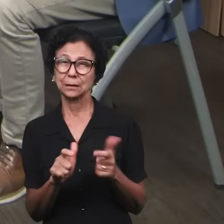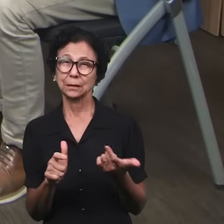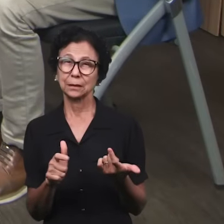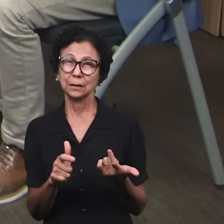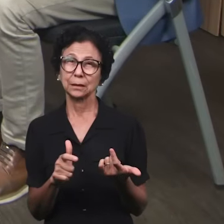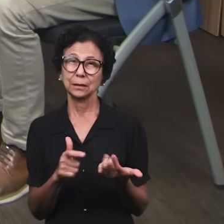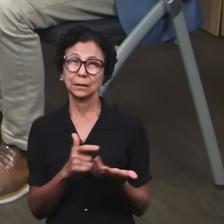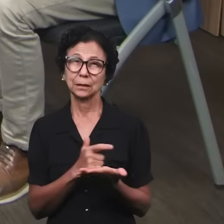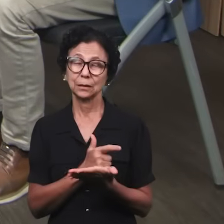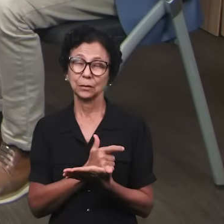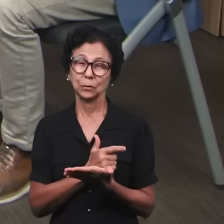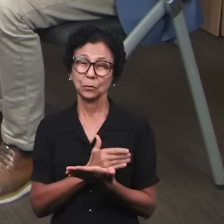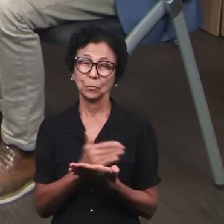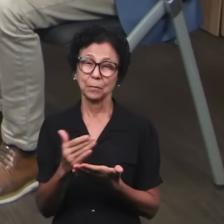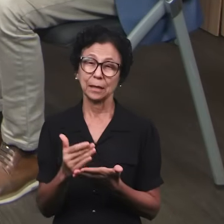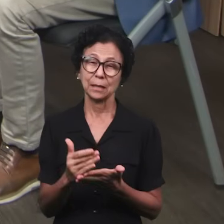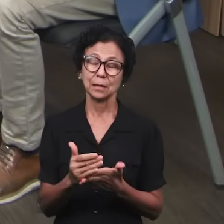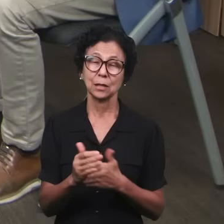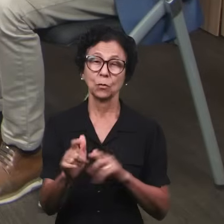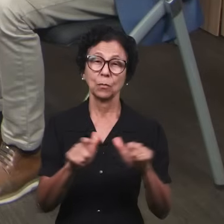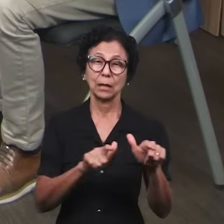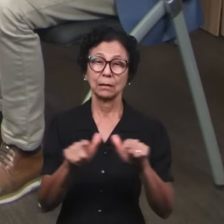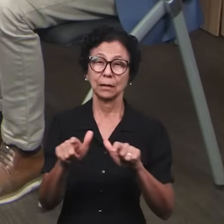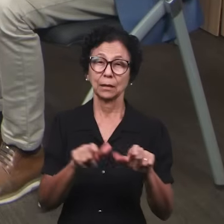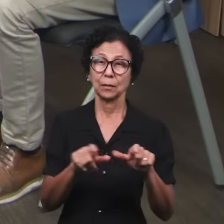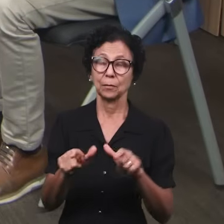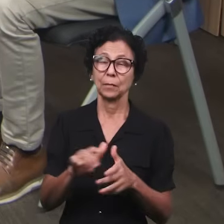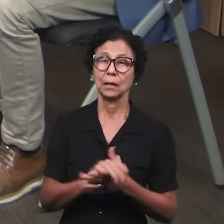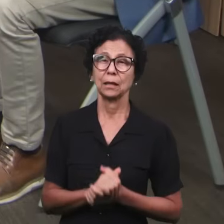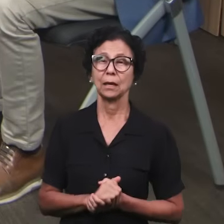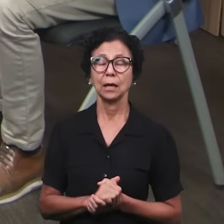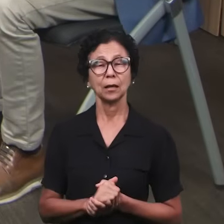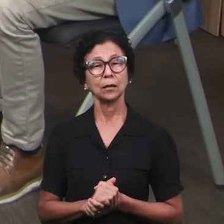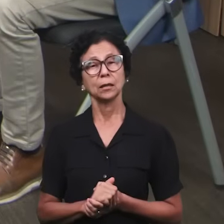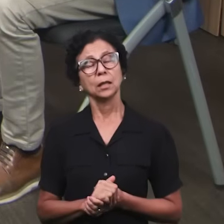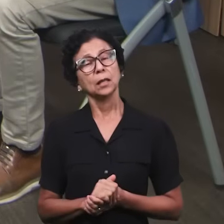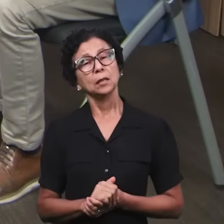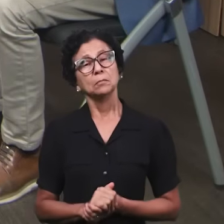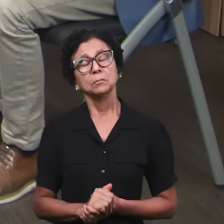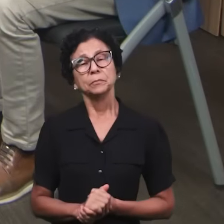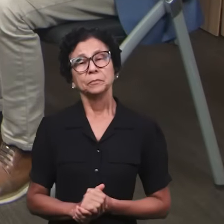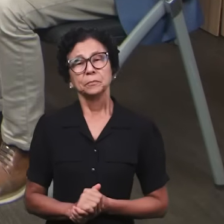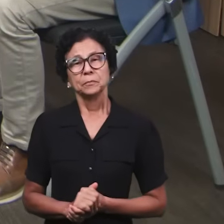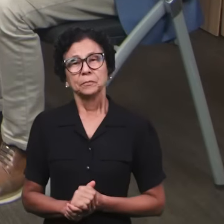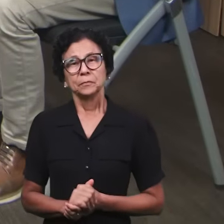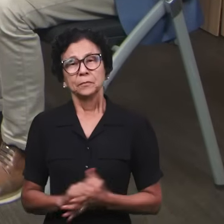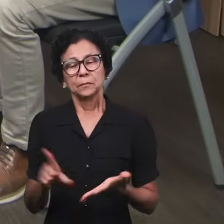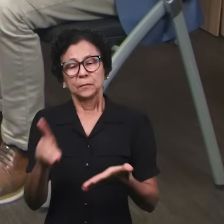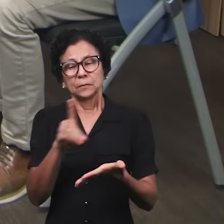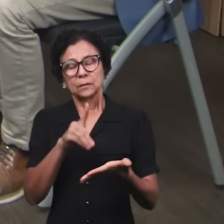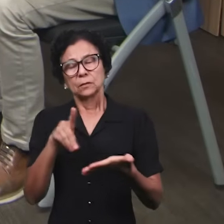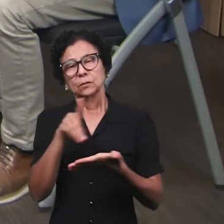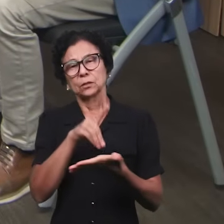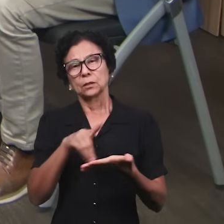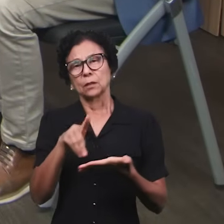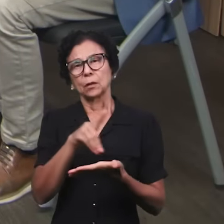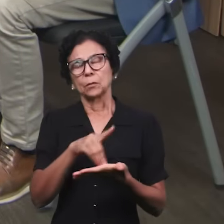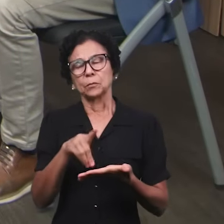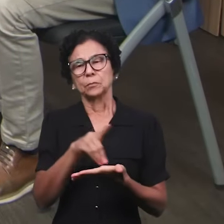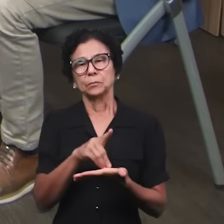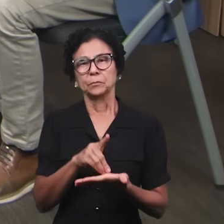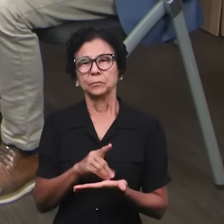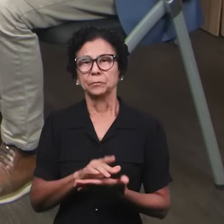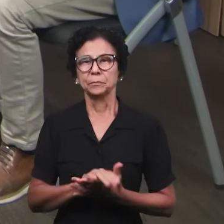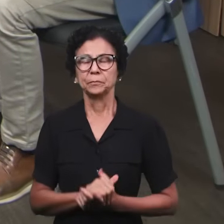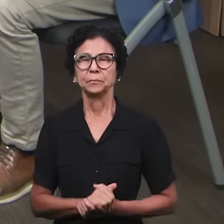chamados nômades digitais. Perfeito. Então, como é que fica isso? E da experiência que você tem, como é que fica isso? É